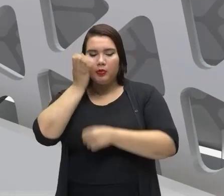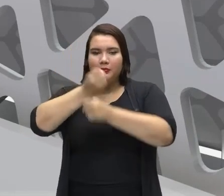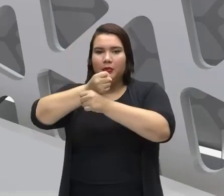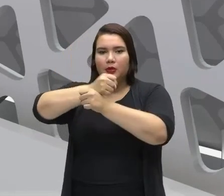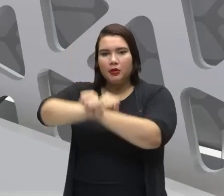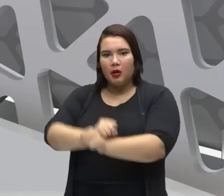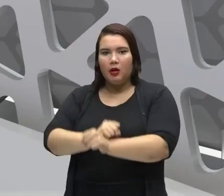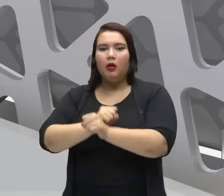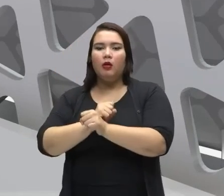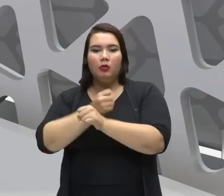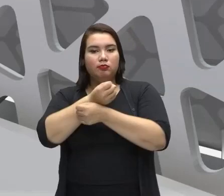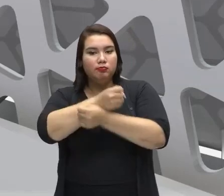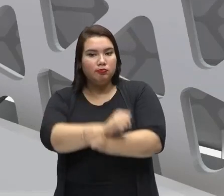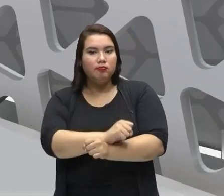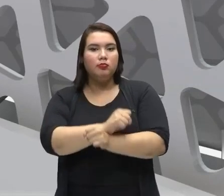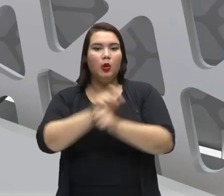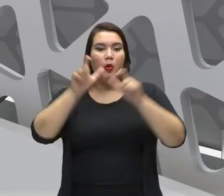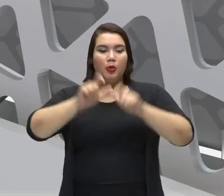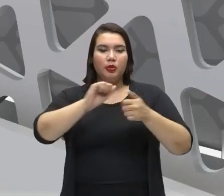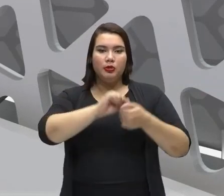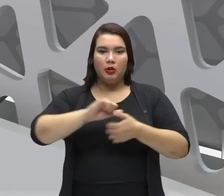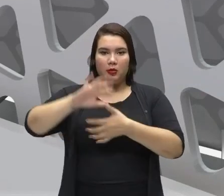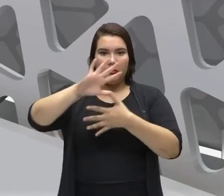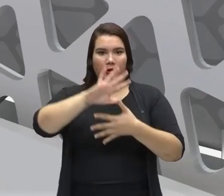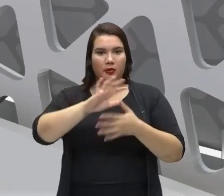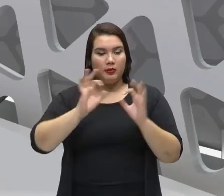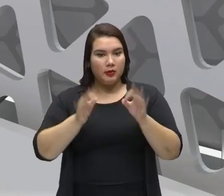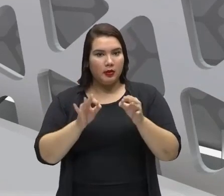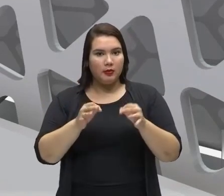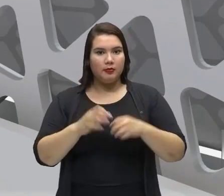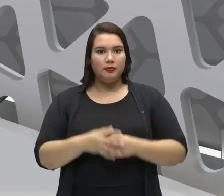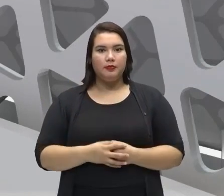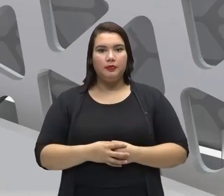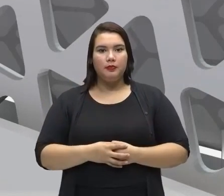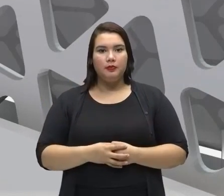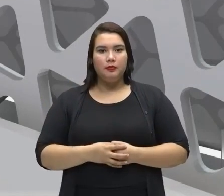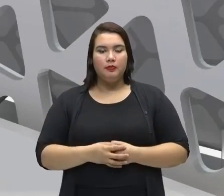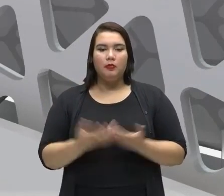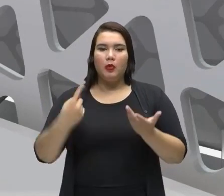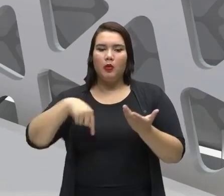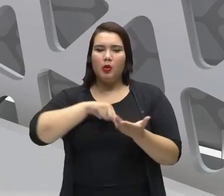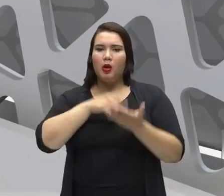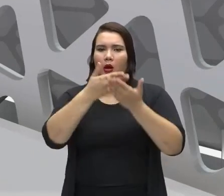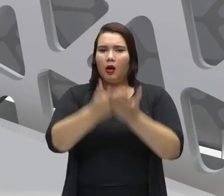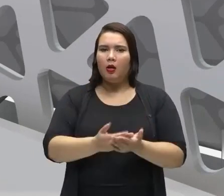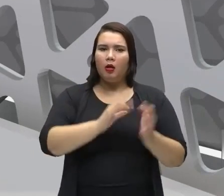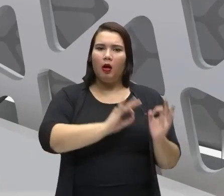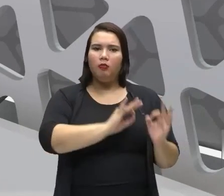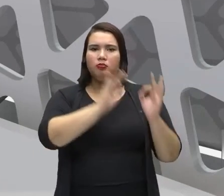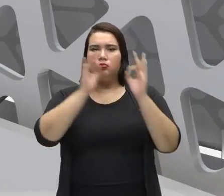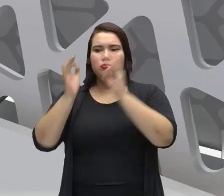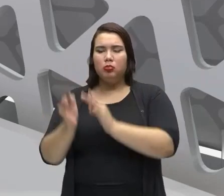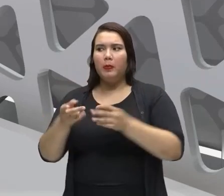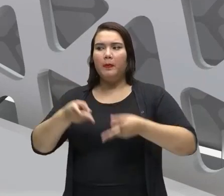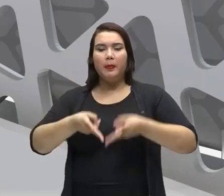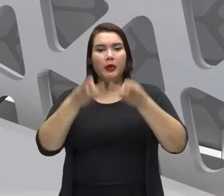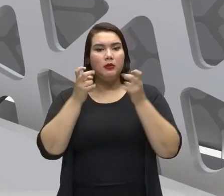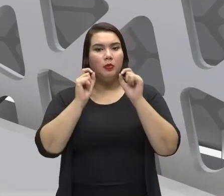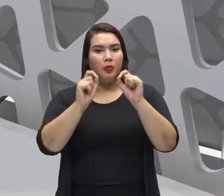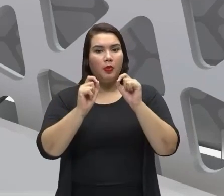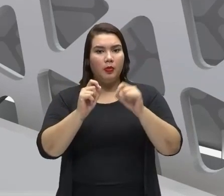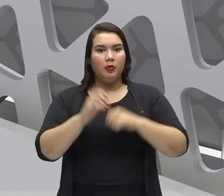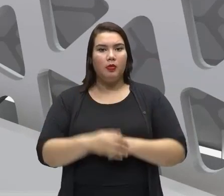serem escravizados na América, certo? Olha só, pessoal, nossa aula de hoje é interessante a gente perceber o